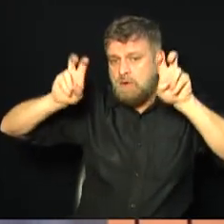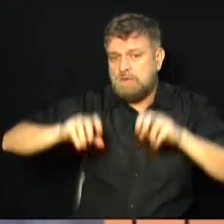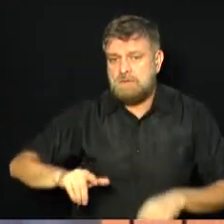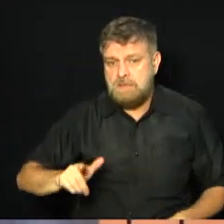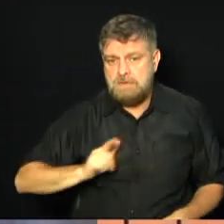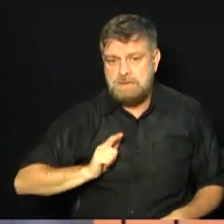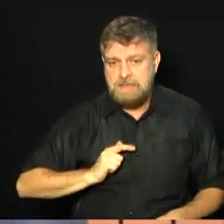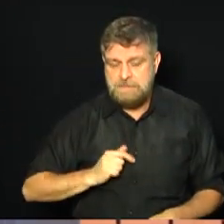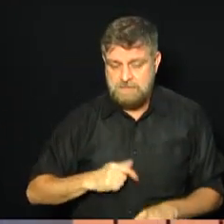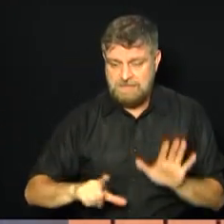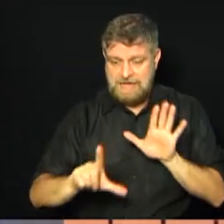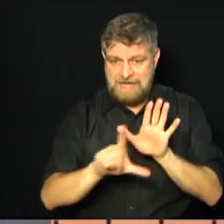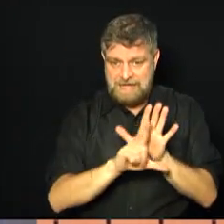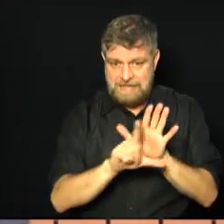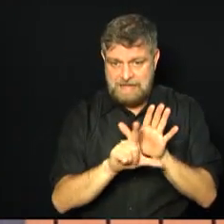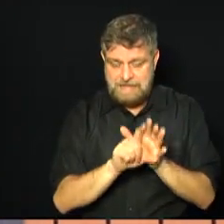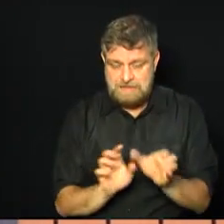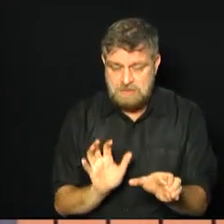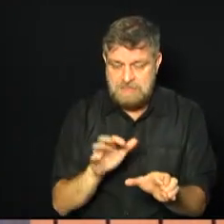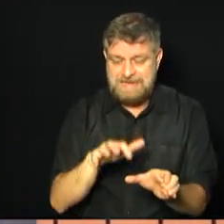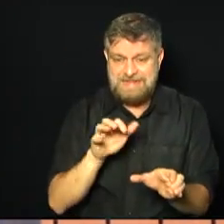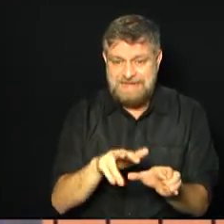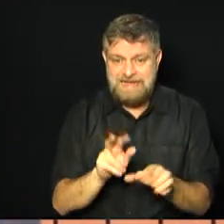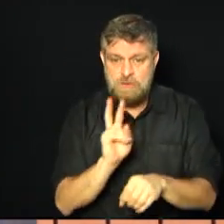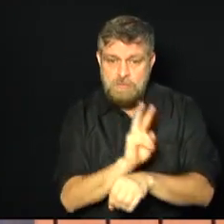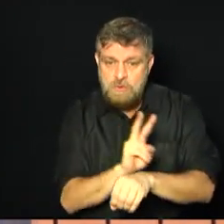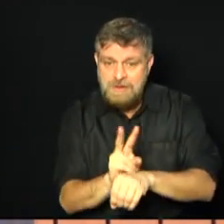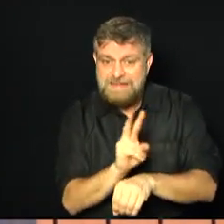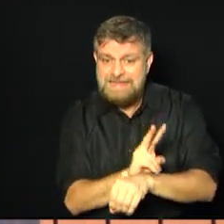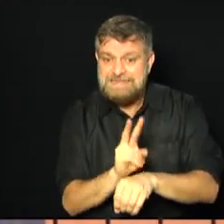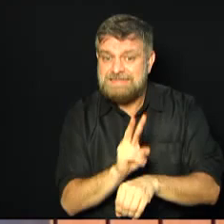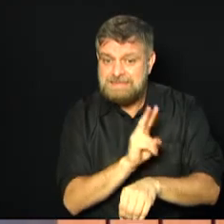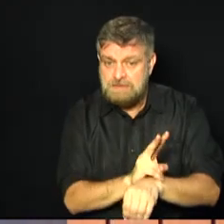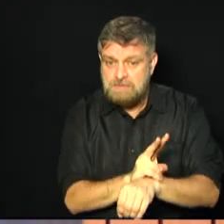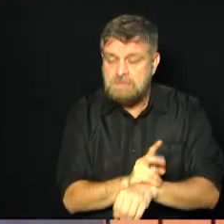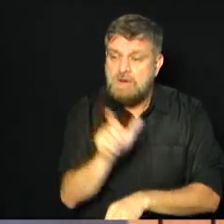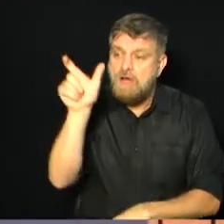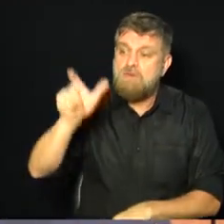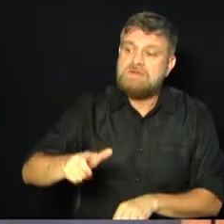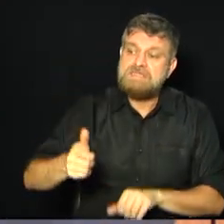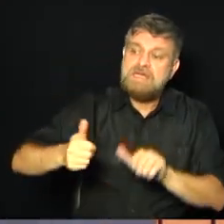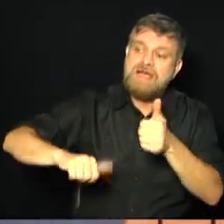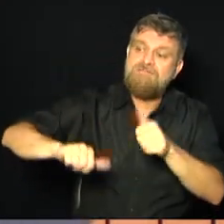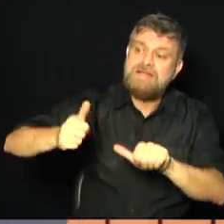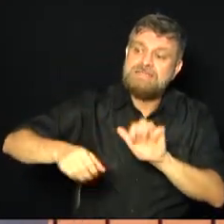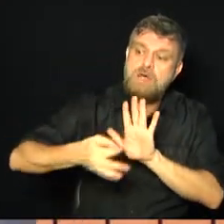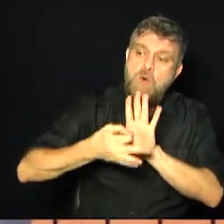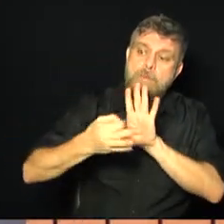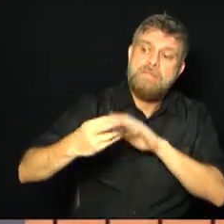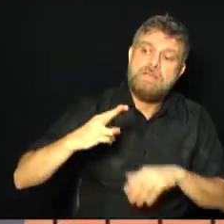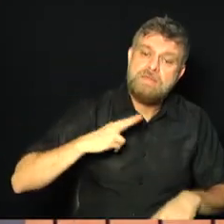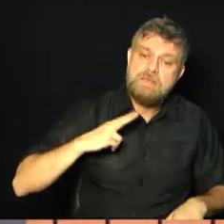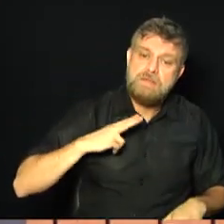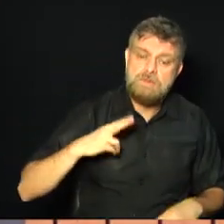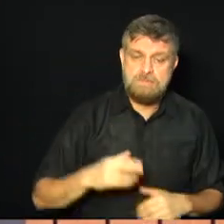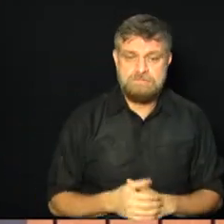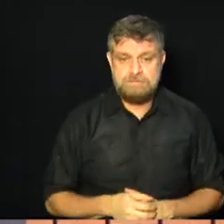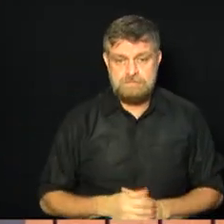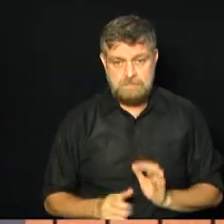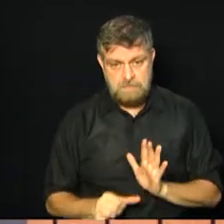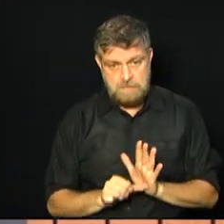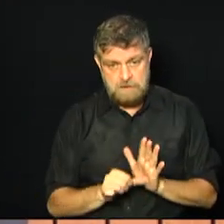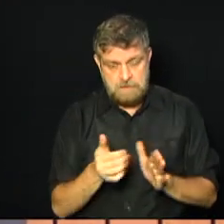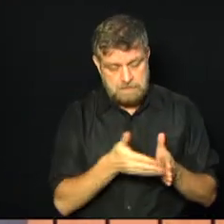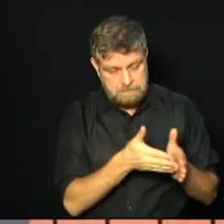LGPD, que é a Lei de Proteção de Dados. Que balanço o senhor faz da reunião de hoje? Olha, em primeiro momento,